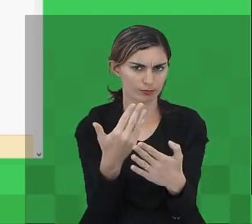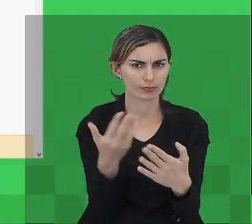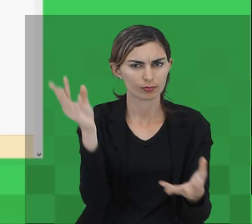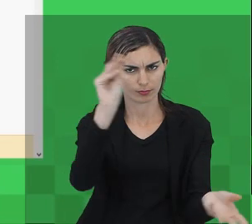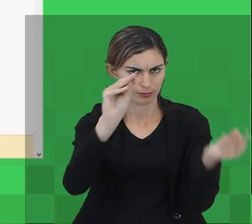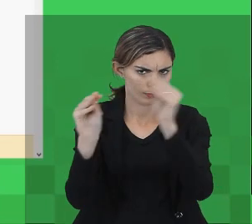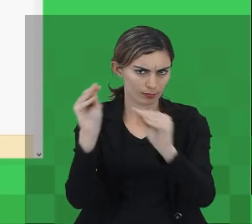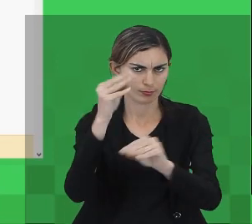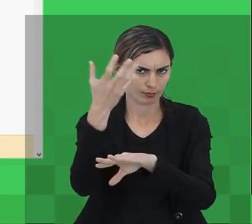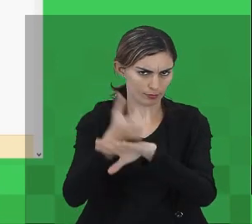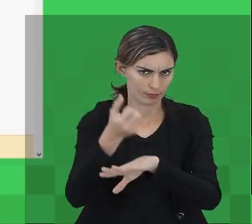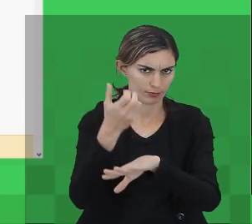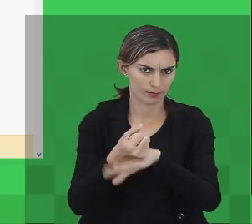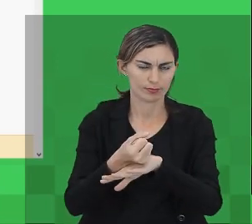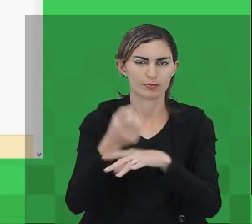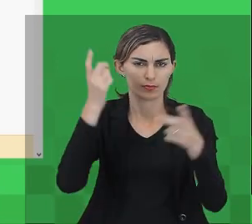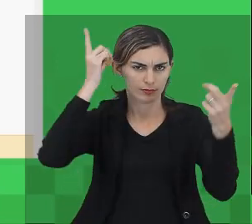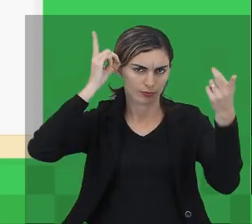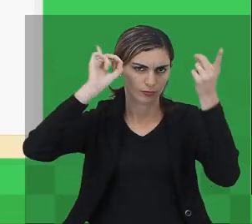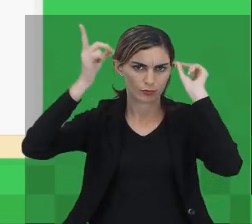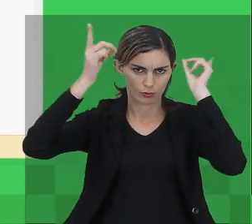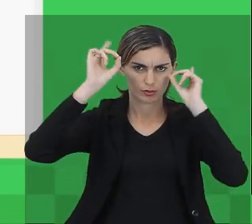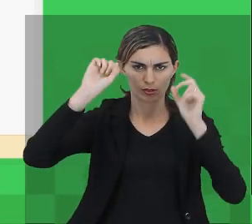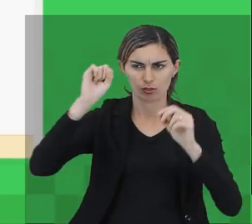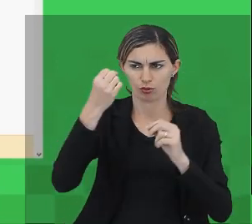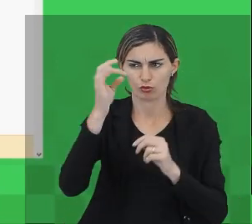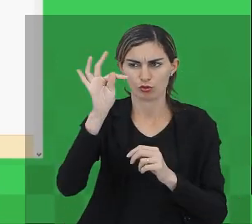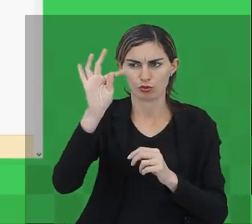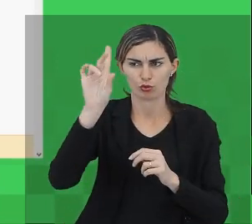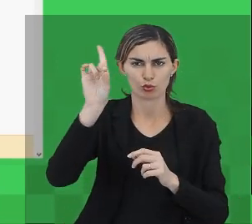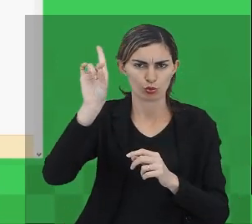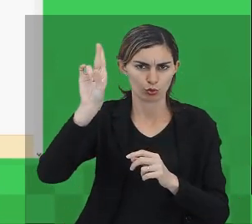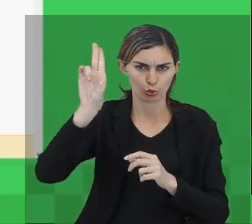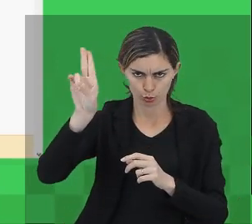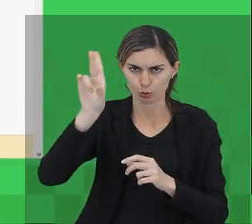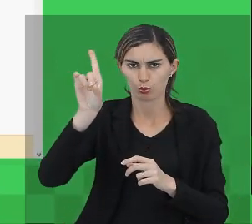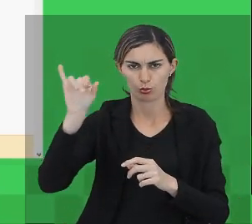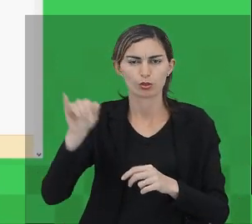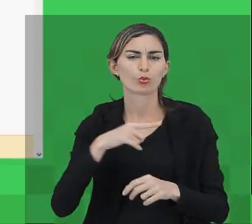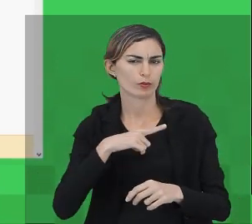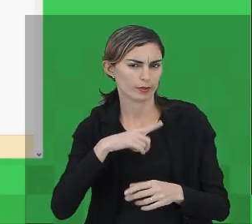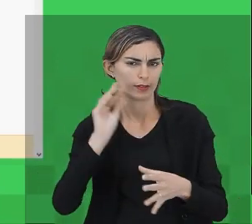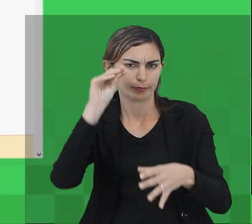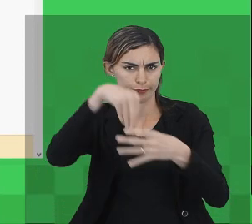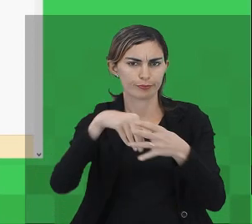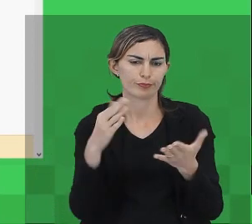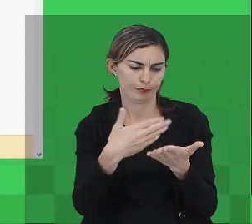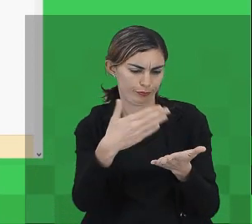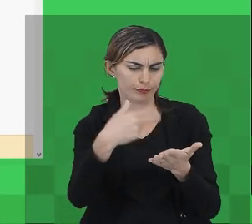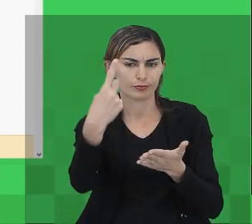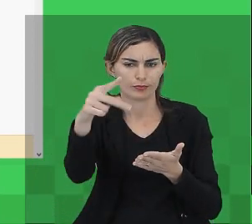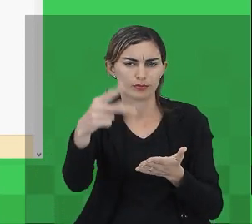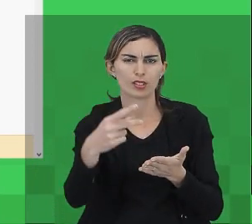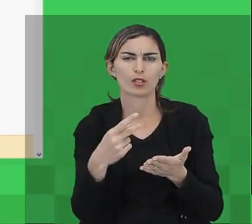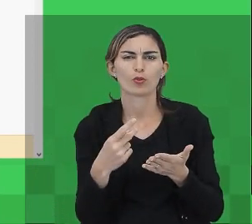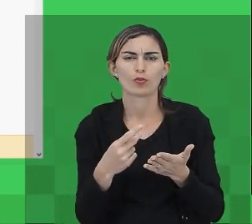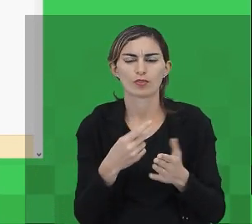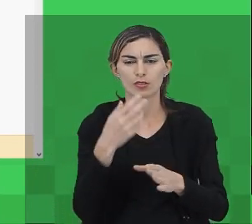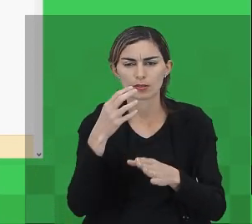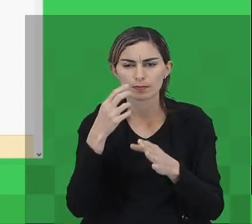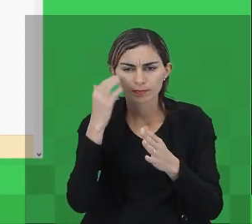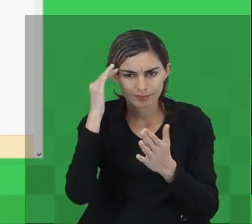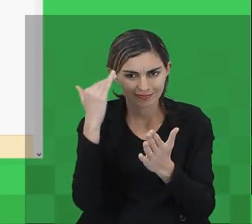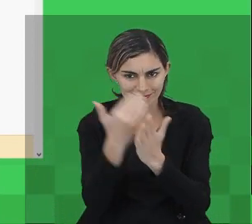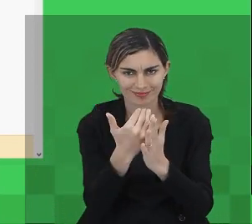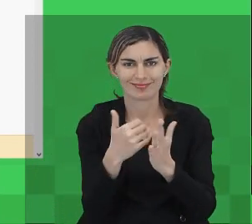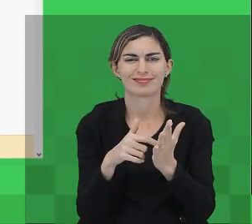O processo de instalação do Android Studio, ele também é descrito no caderno de estudo. Você executa ele e vai passar por